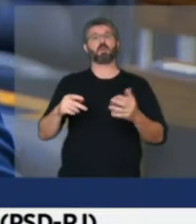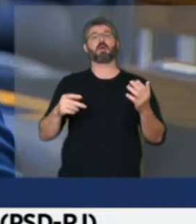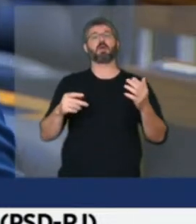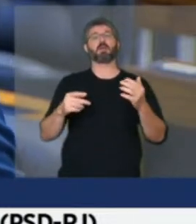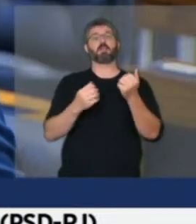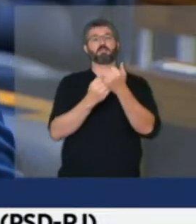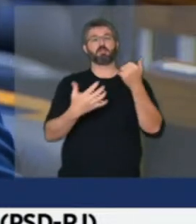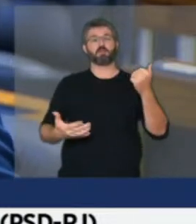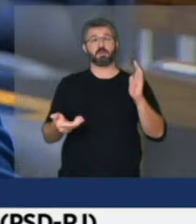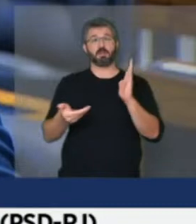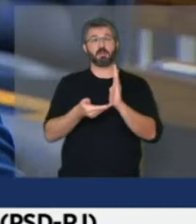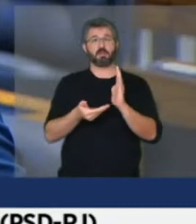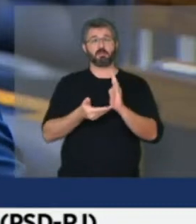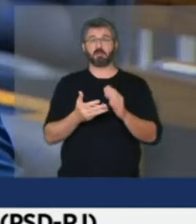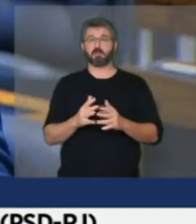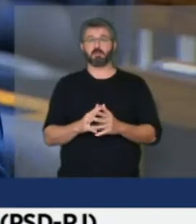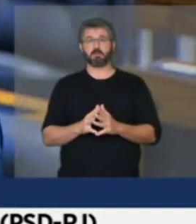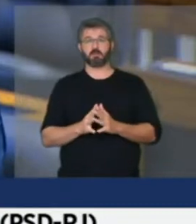desta casa.